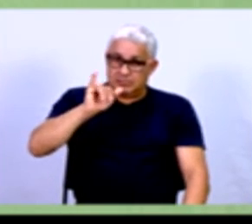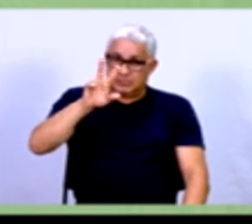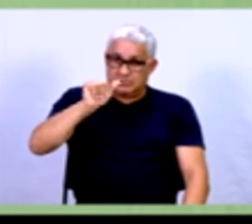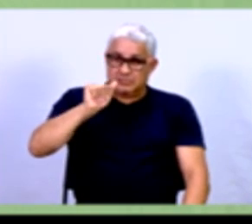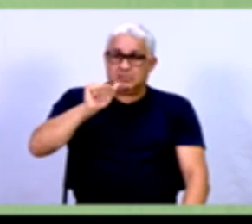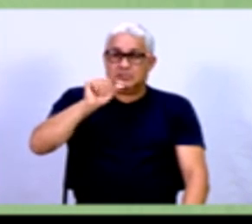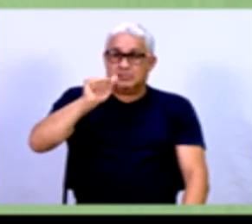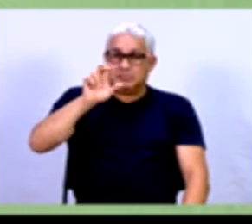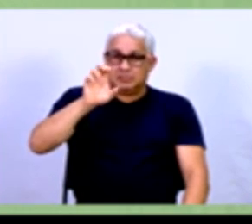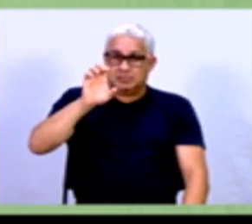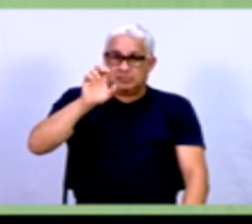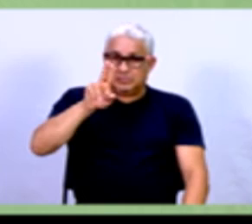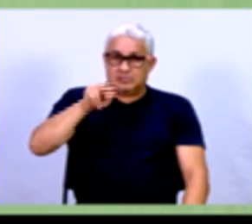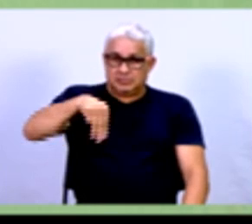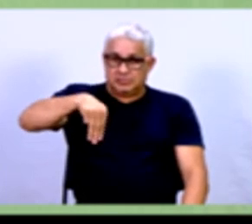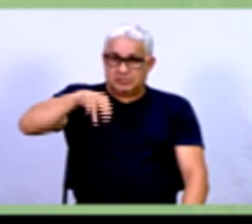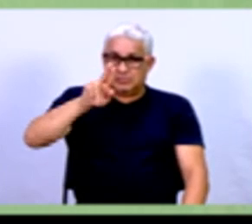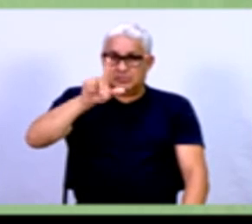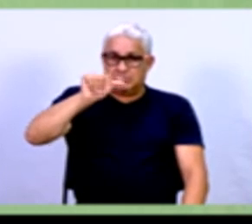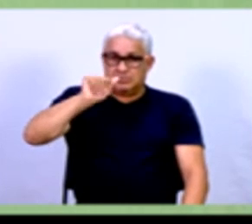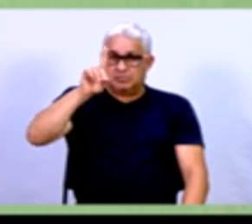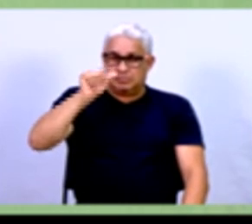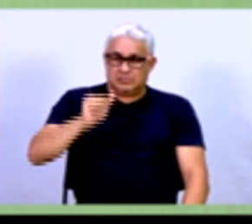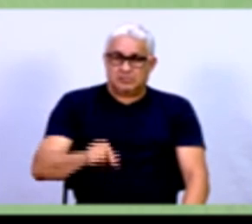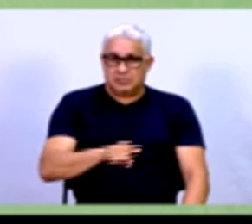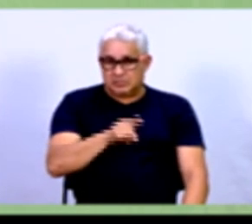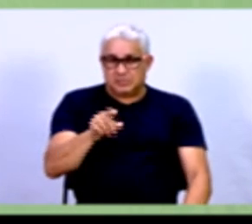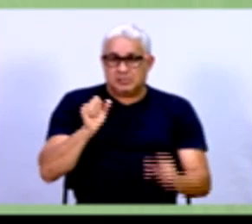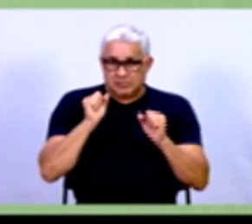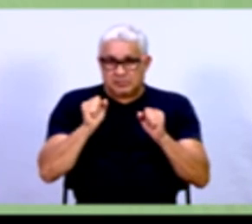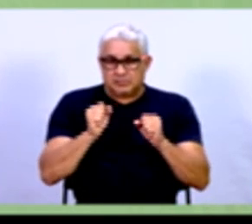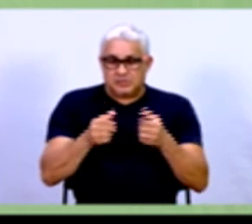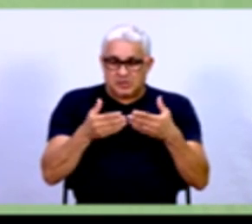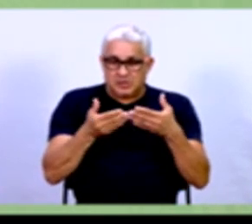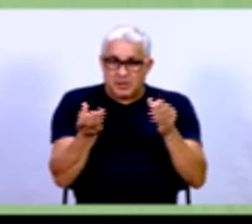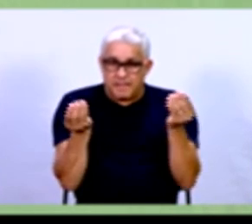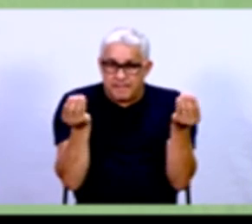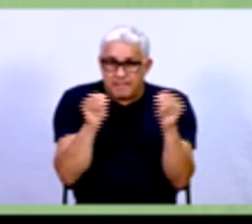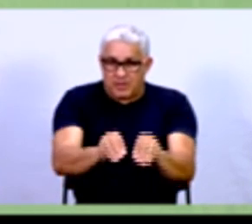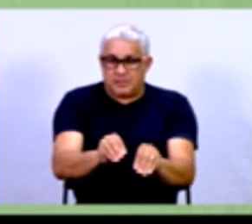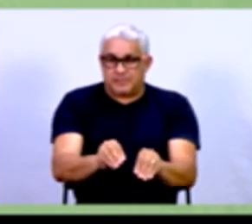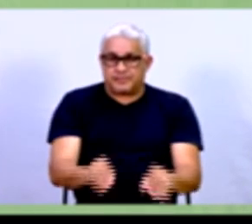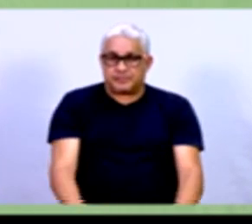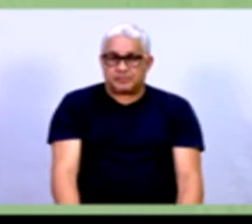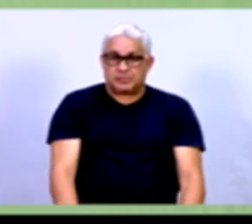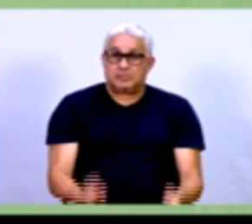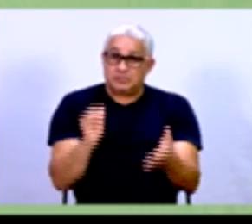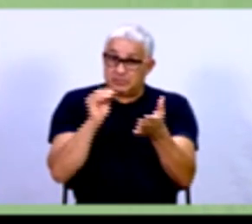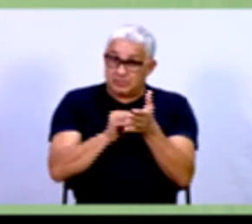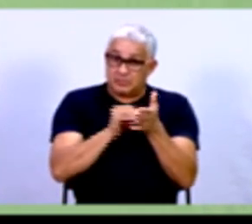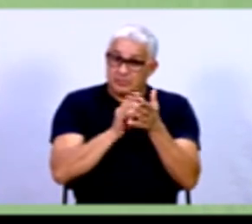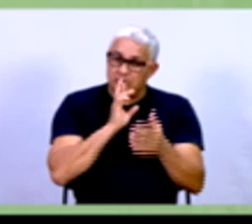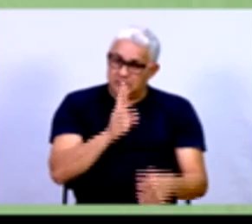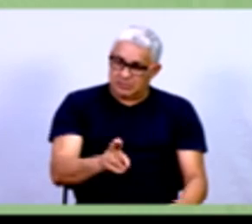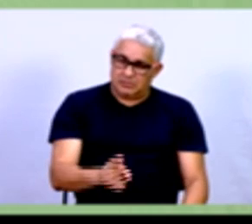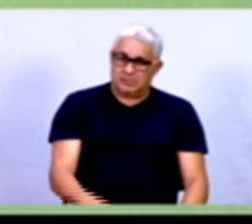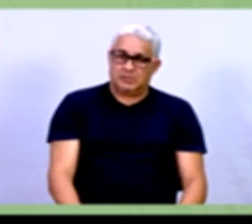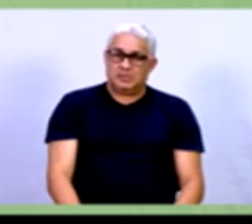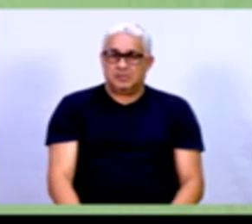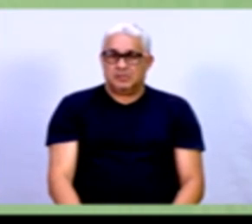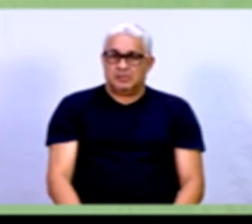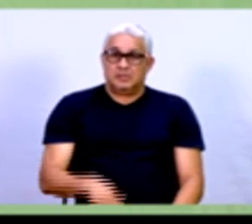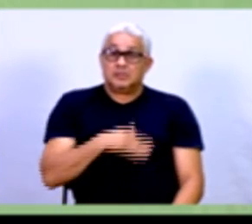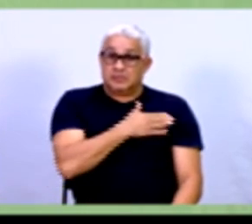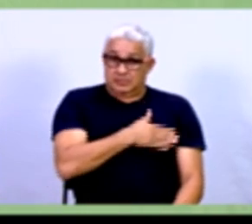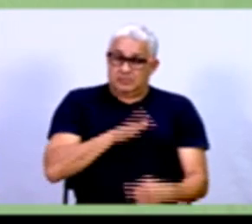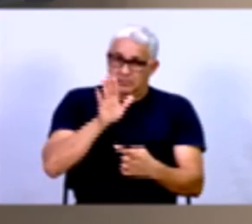A frequência acumulada, daí se vocês puderem, abrir um campinho aí, preencher, porque ela não tá a resposta no livro, tá? Mas eu gosto muito